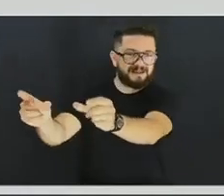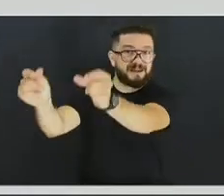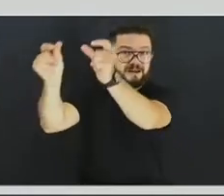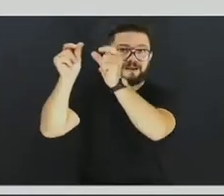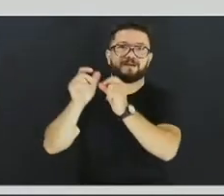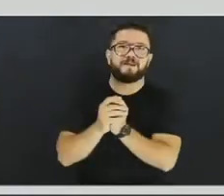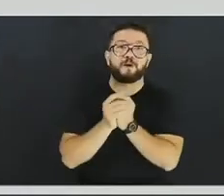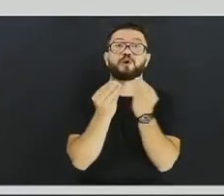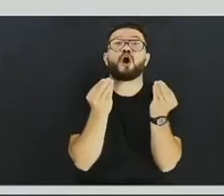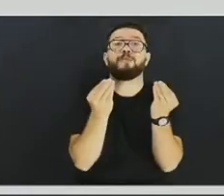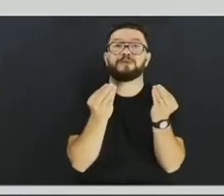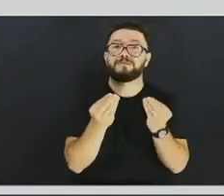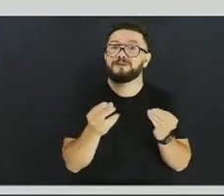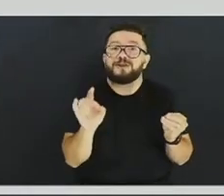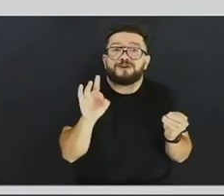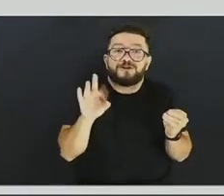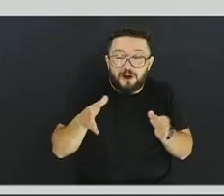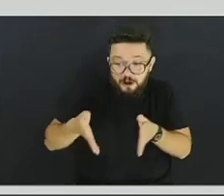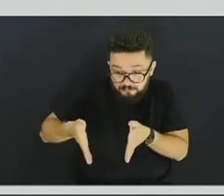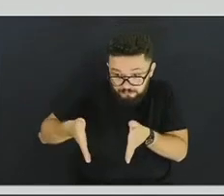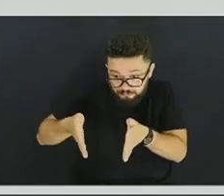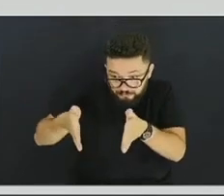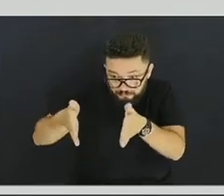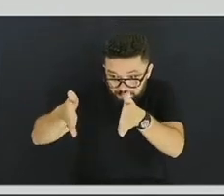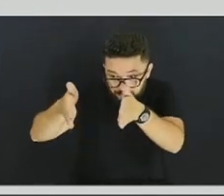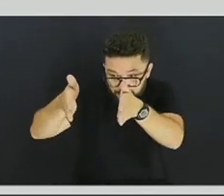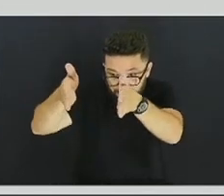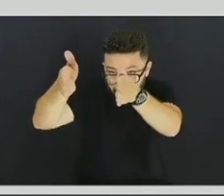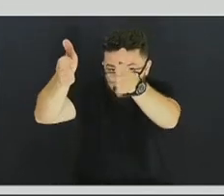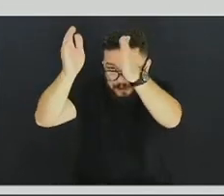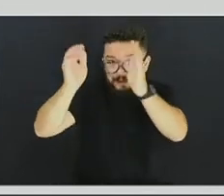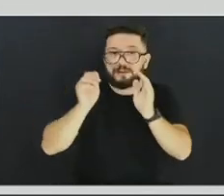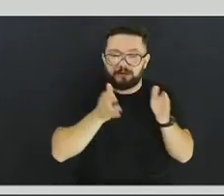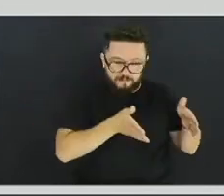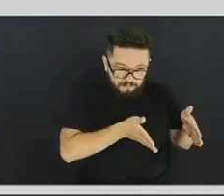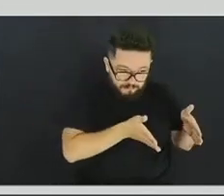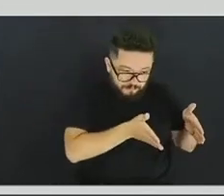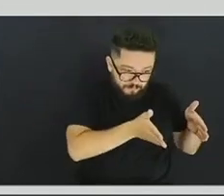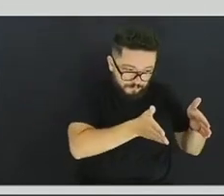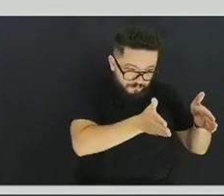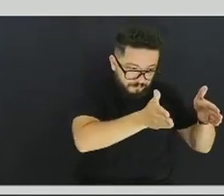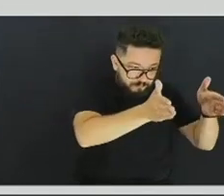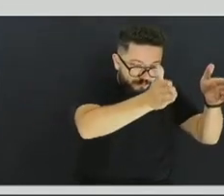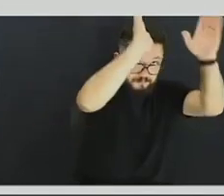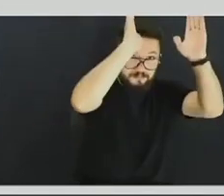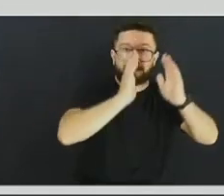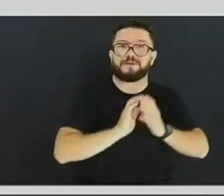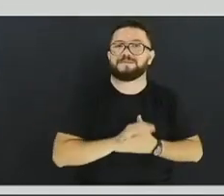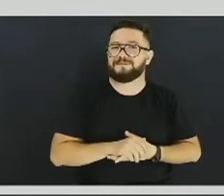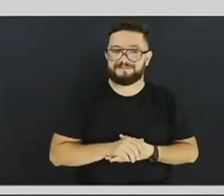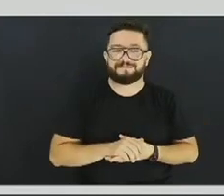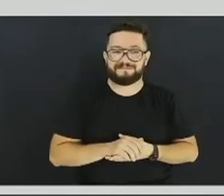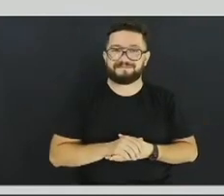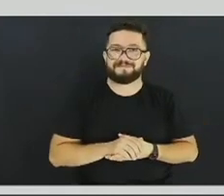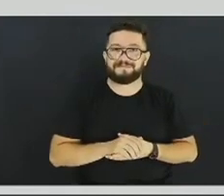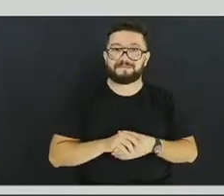Tiro faixas por uma vontade do Deus Natureza. Uma fazenda